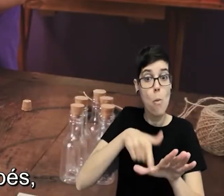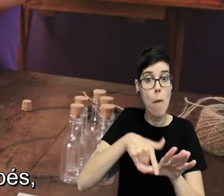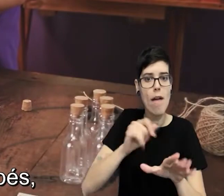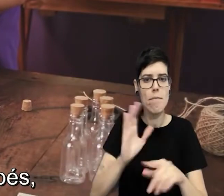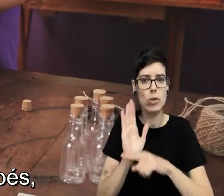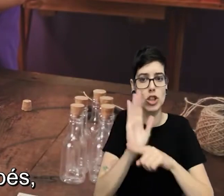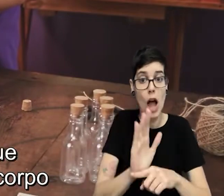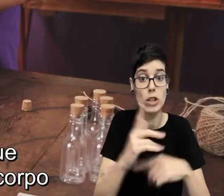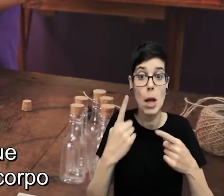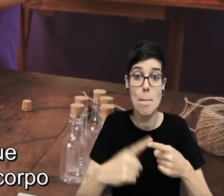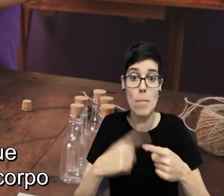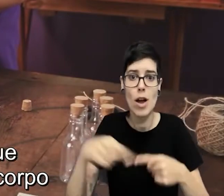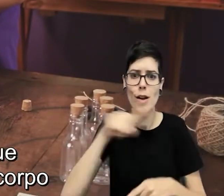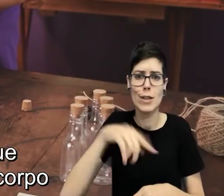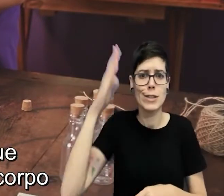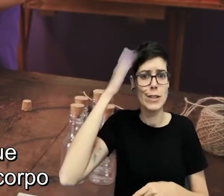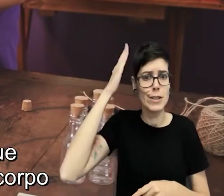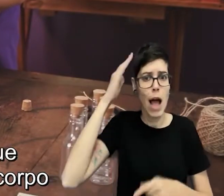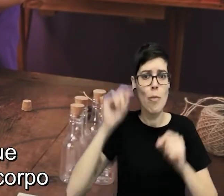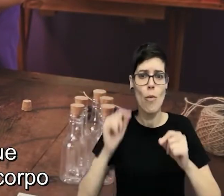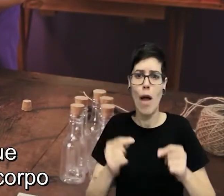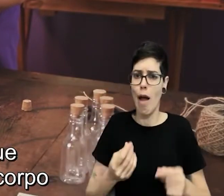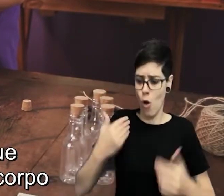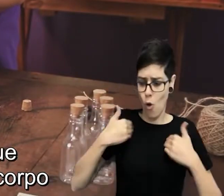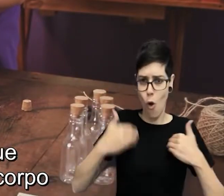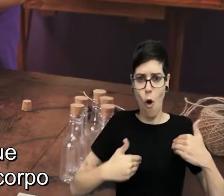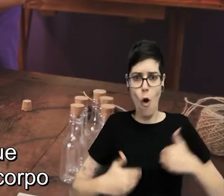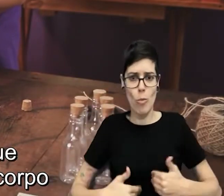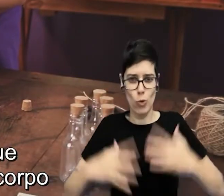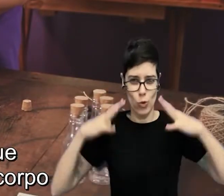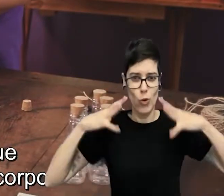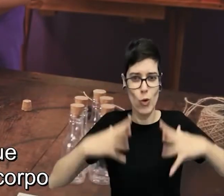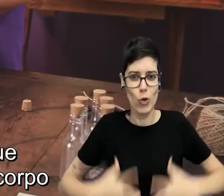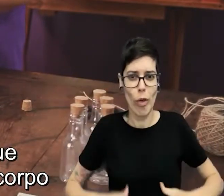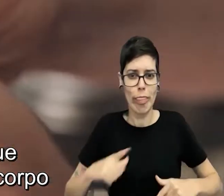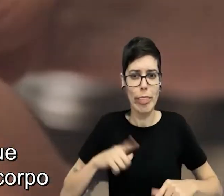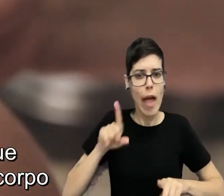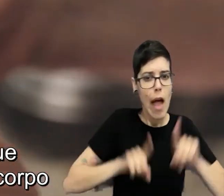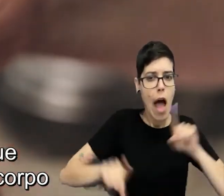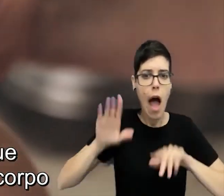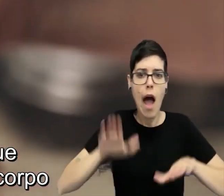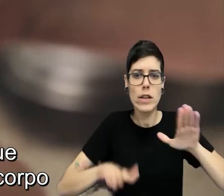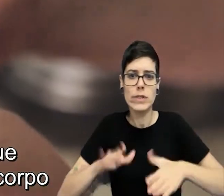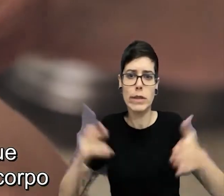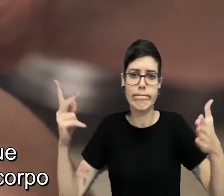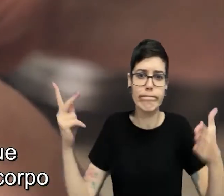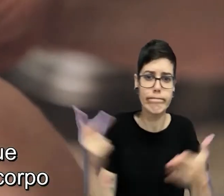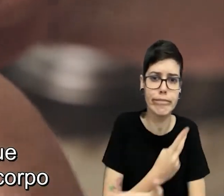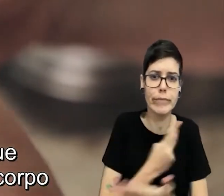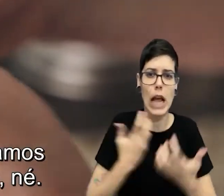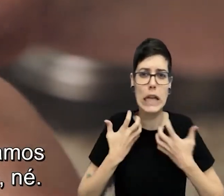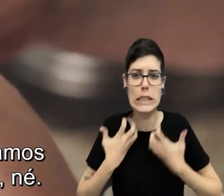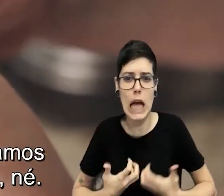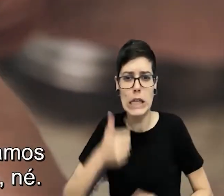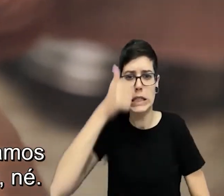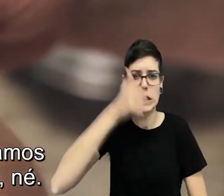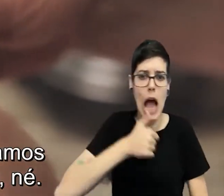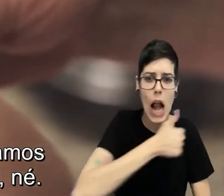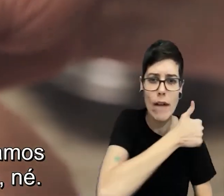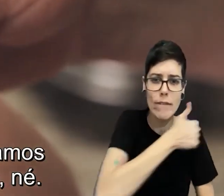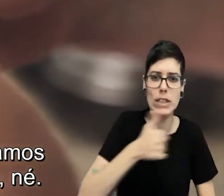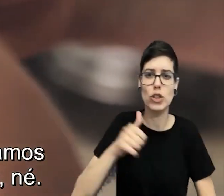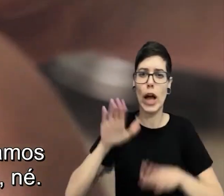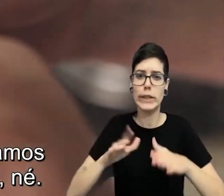o escalda-pés, porque a gente sabe assim que uma das partes assim do nosso corpo assim